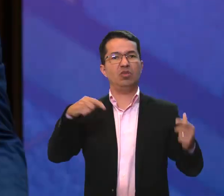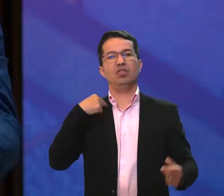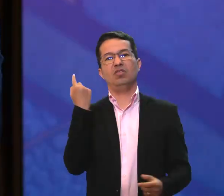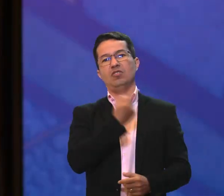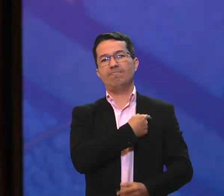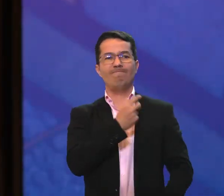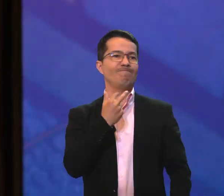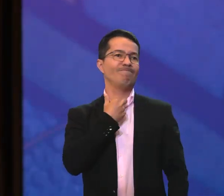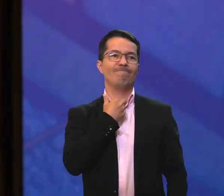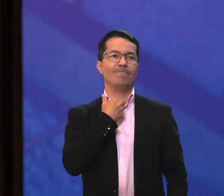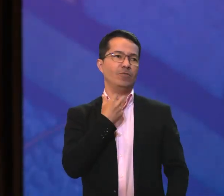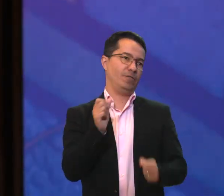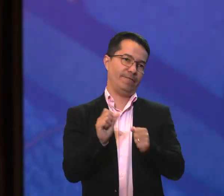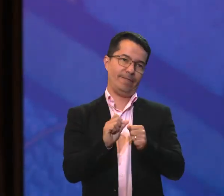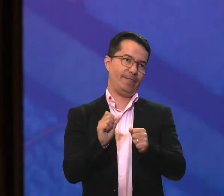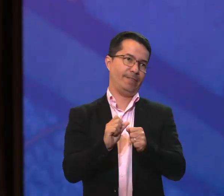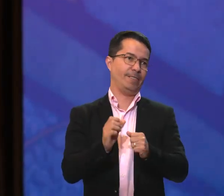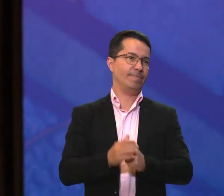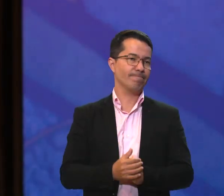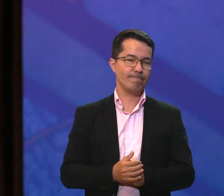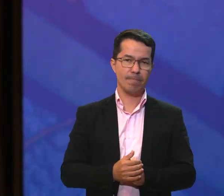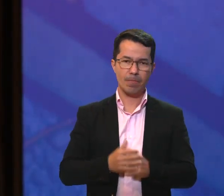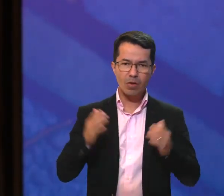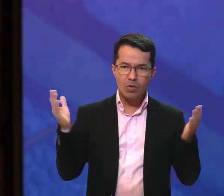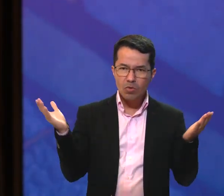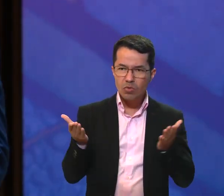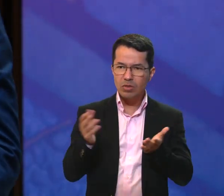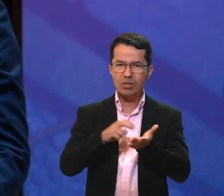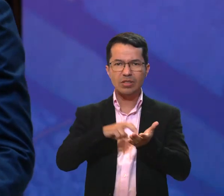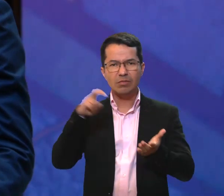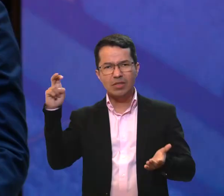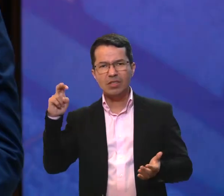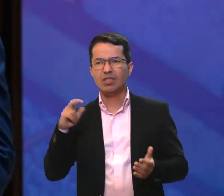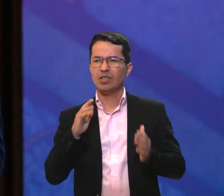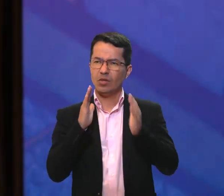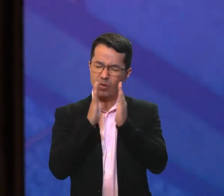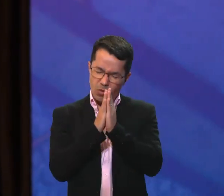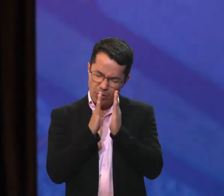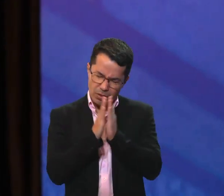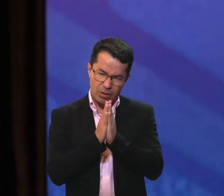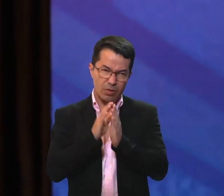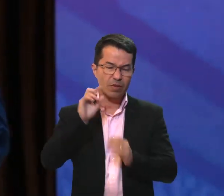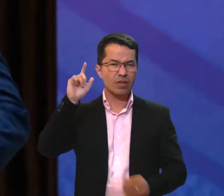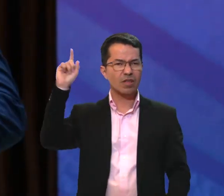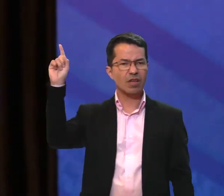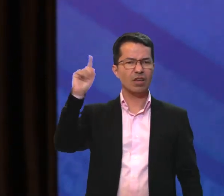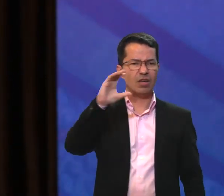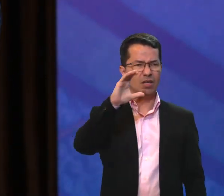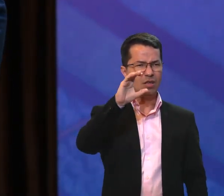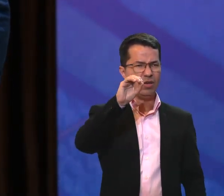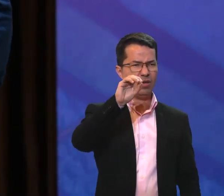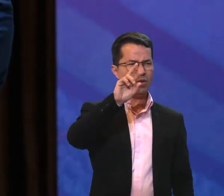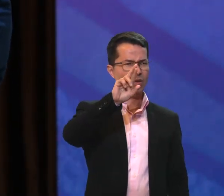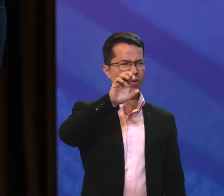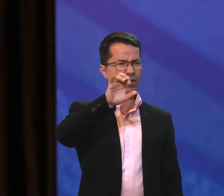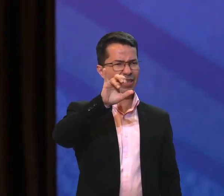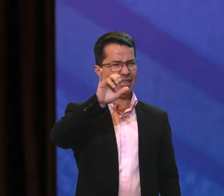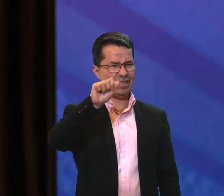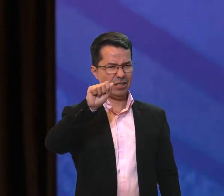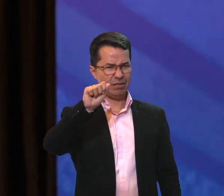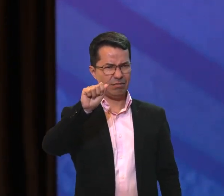Eu estava falando hoje pela manhã dos movimentos de oração na Coreia. A Coreia, depois da